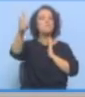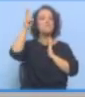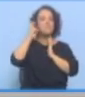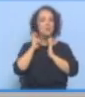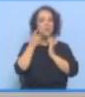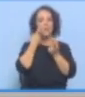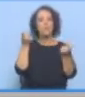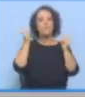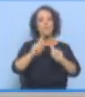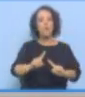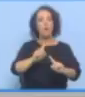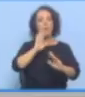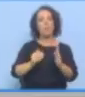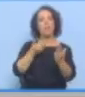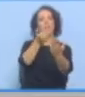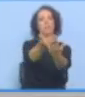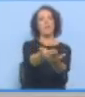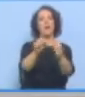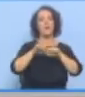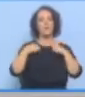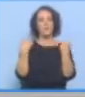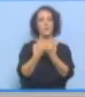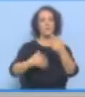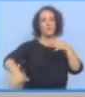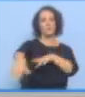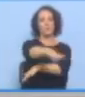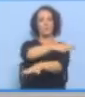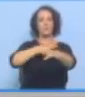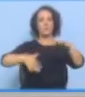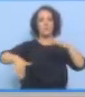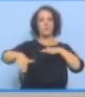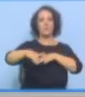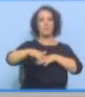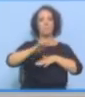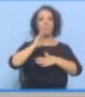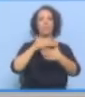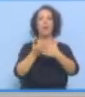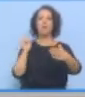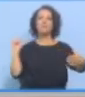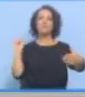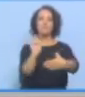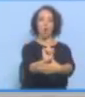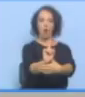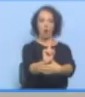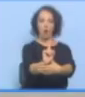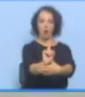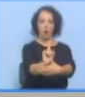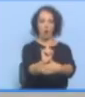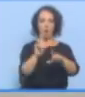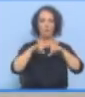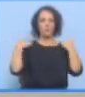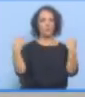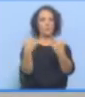à sociedade. Devolve-lhe, portanto, a sua dignidade social, de pessoa para os outros, de